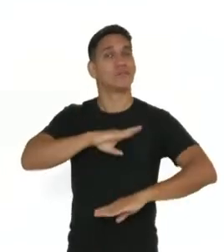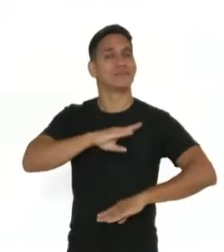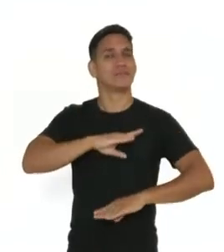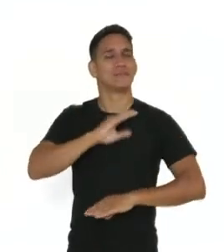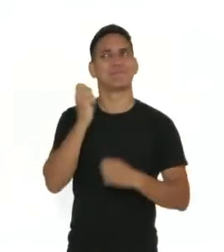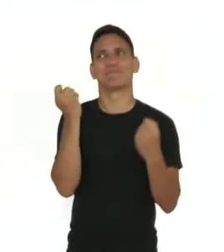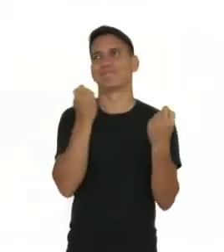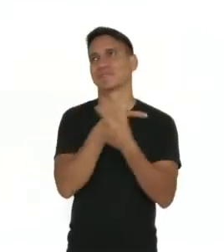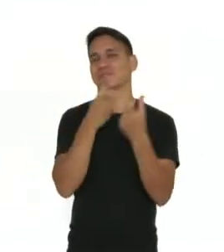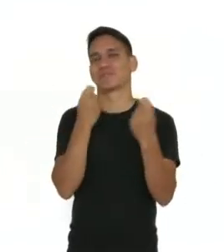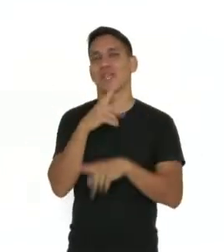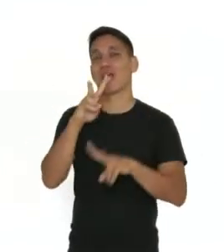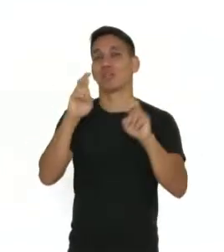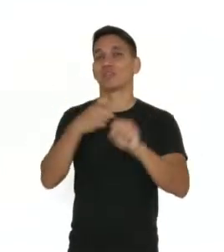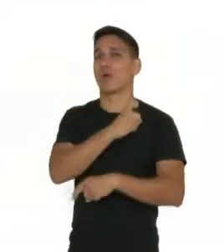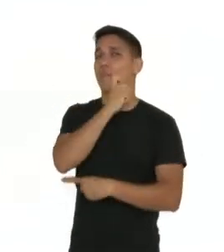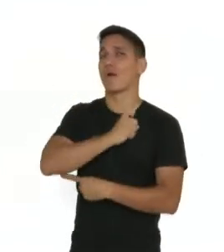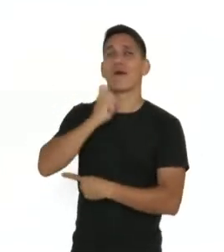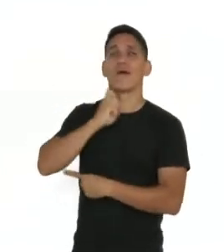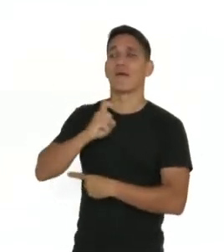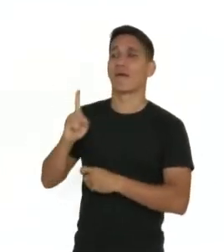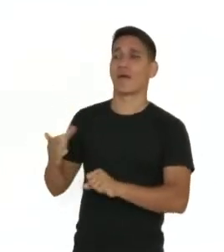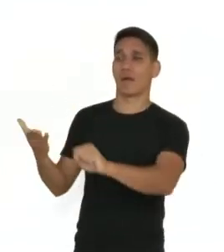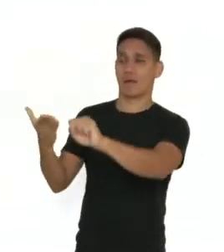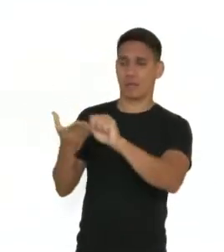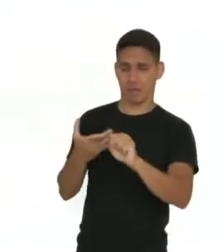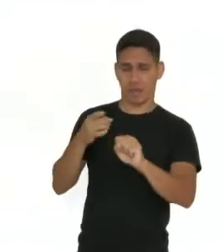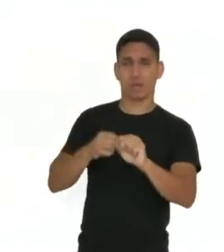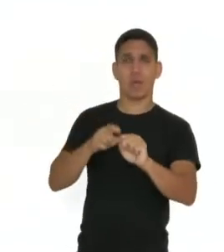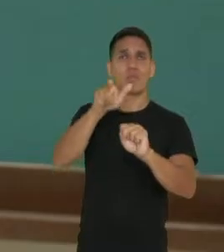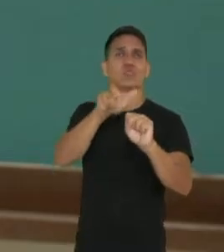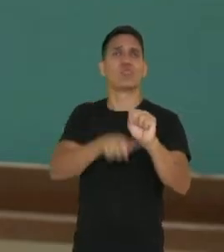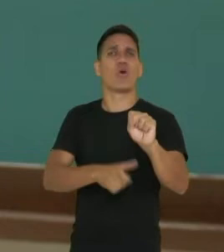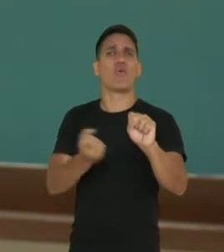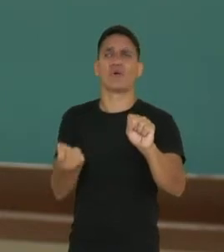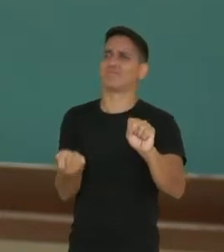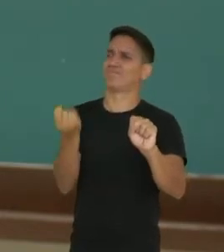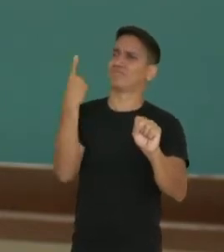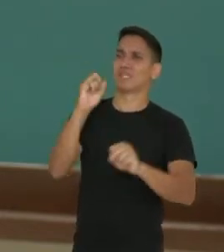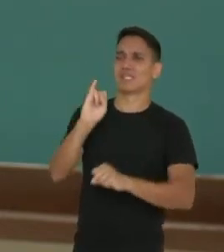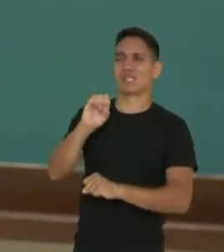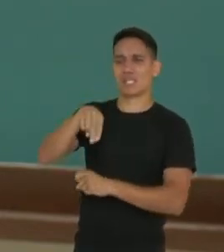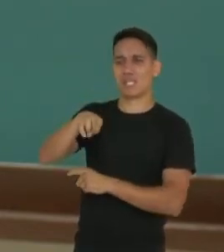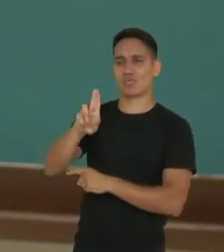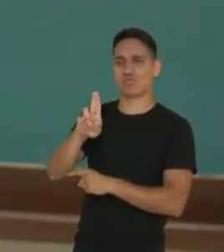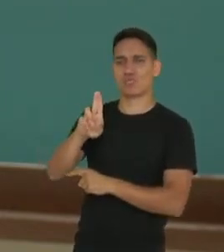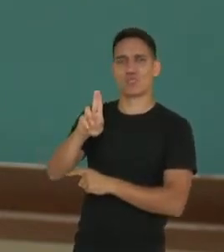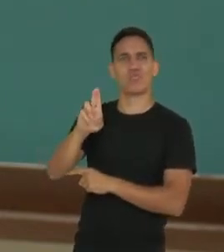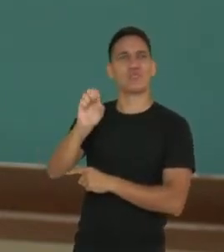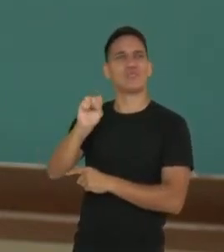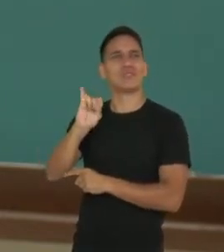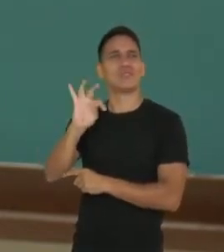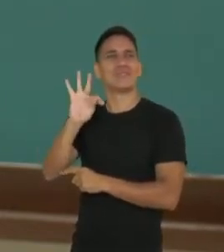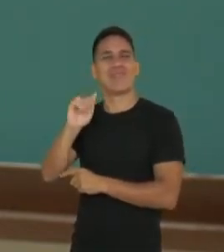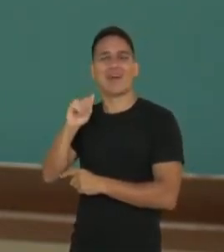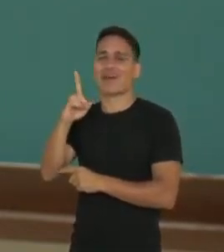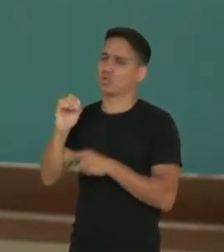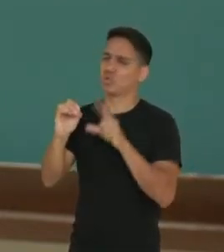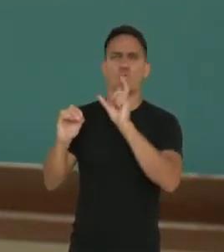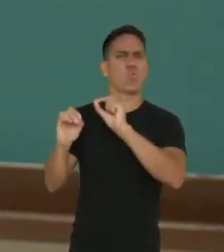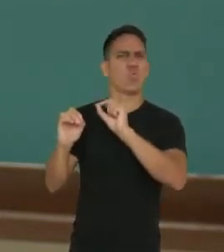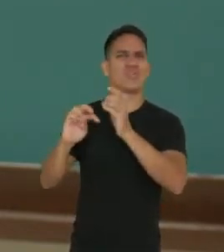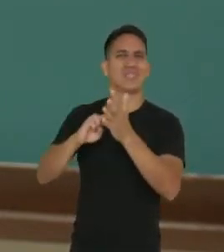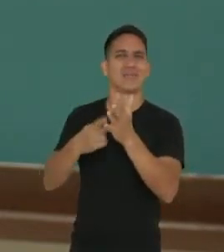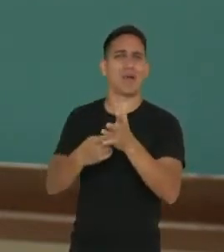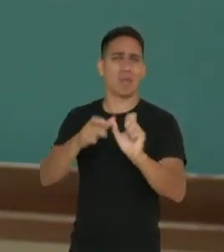um barbeiro que recebeu um cliente inusitado. O que é inusitado? Alguém diferente do que